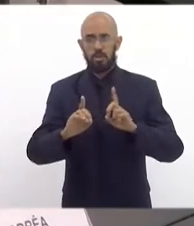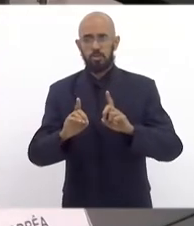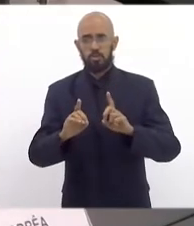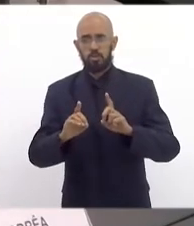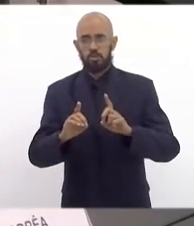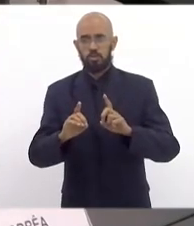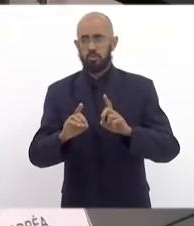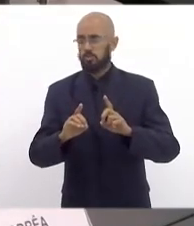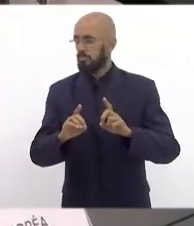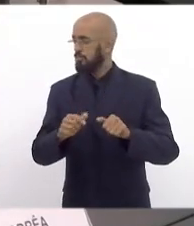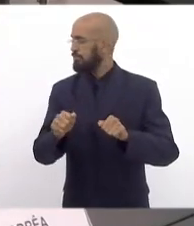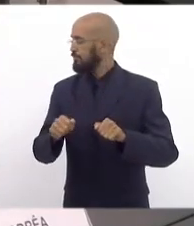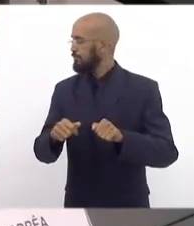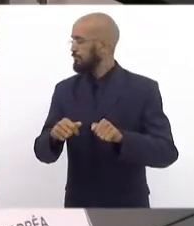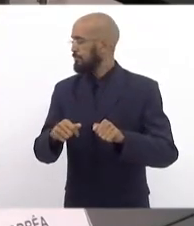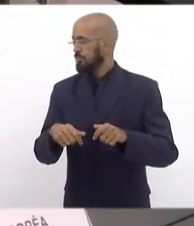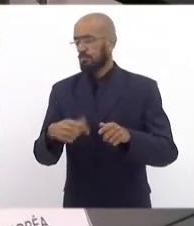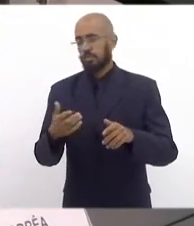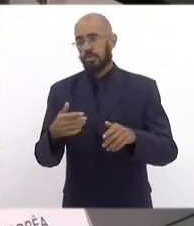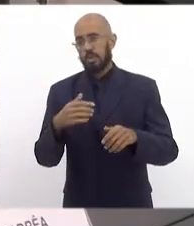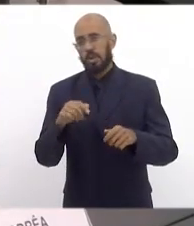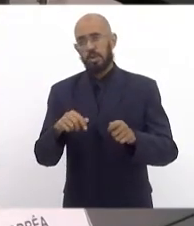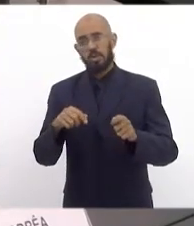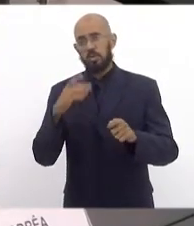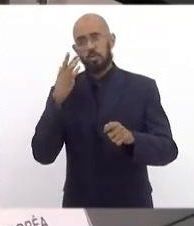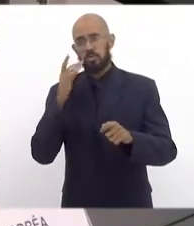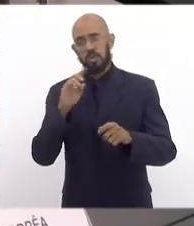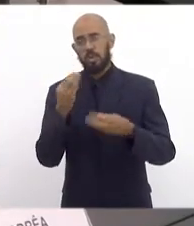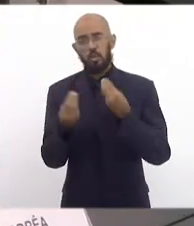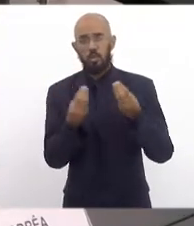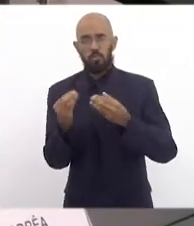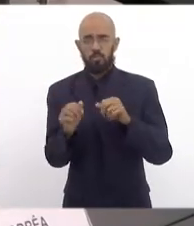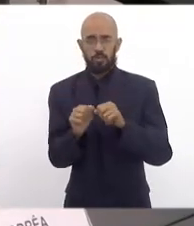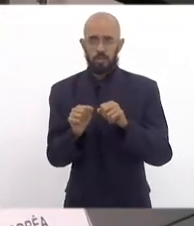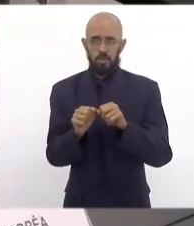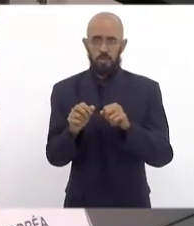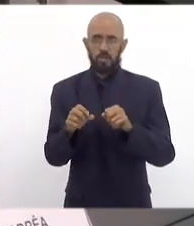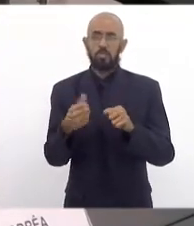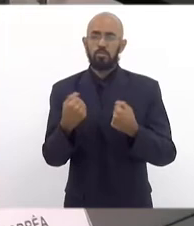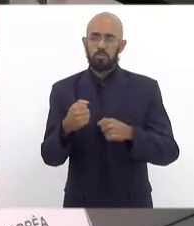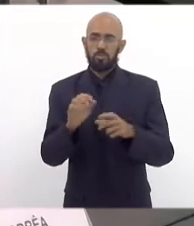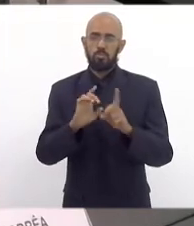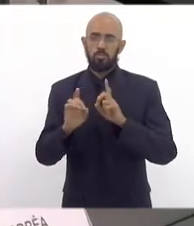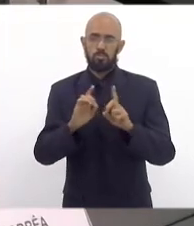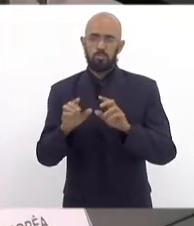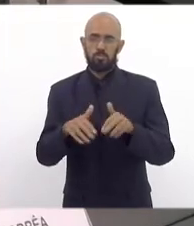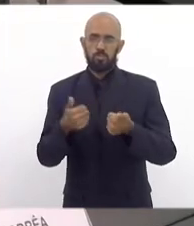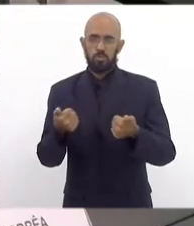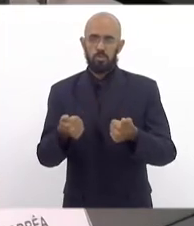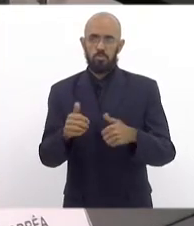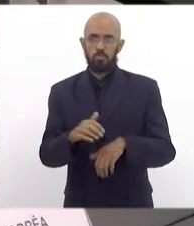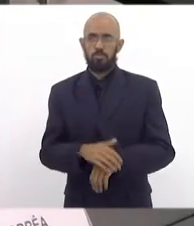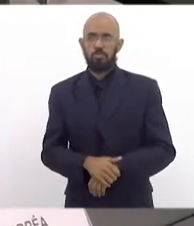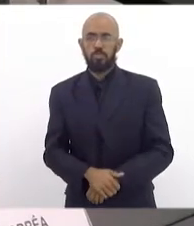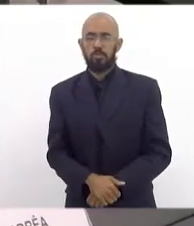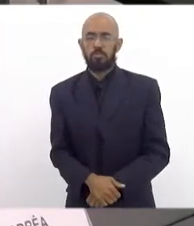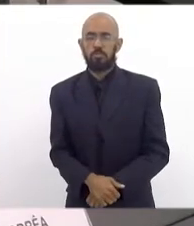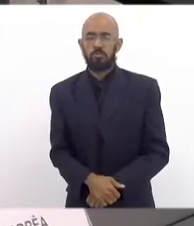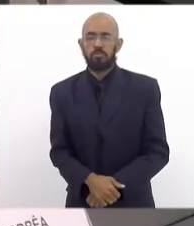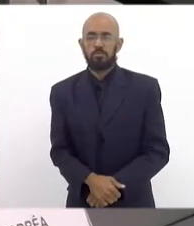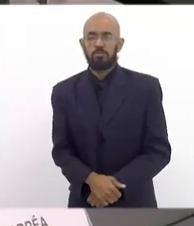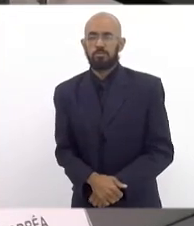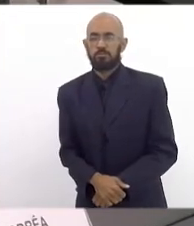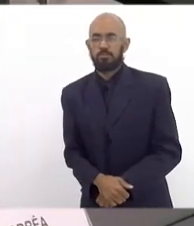uma Emenda para tirar as estamparias que a gente vai fazer uma discussão melhor que nós vamos dar marca que a gente não quer para tu ver Ah